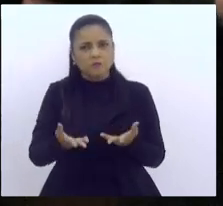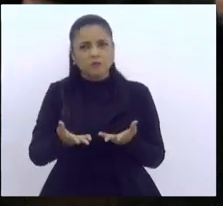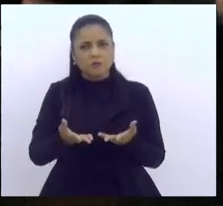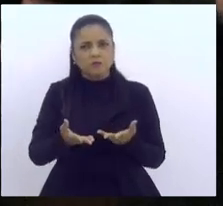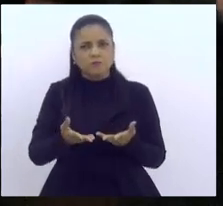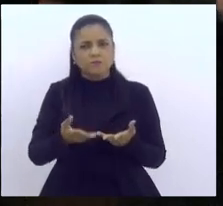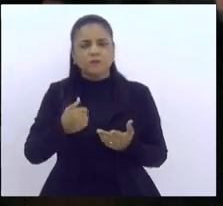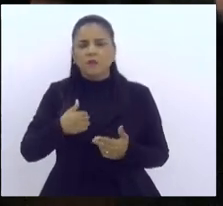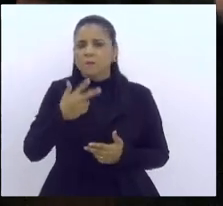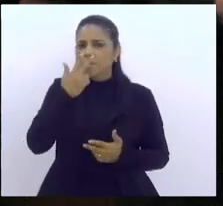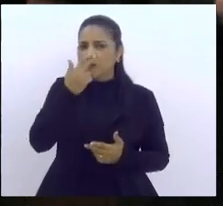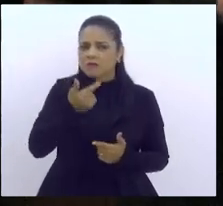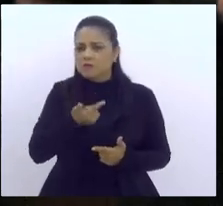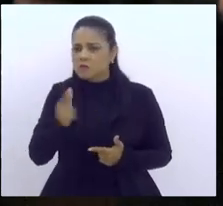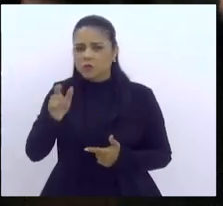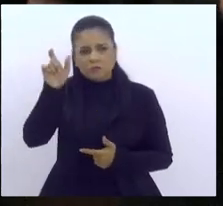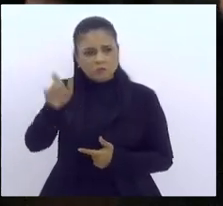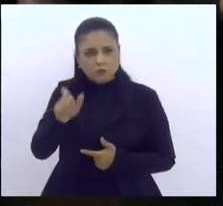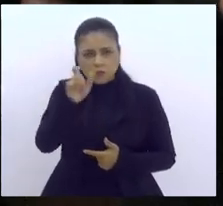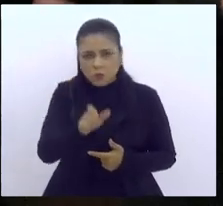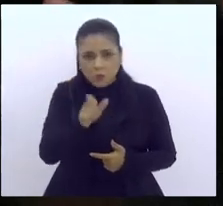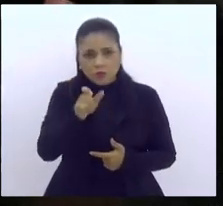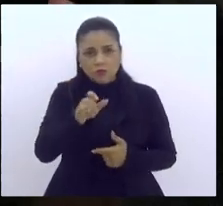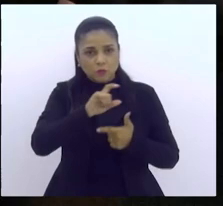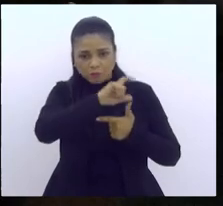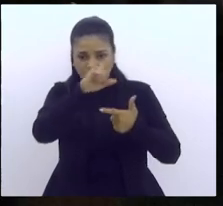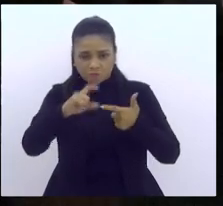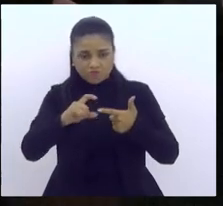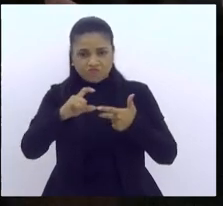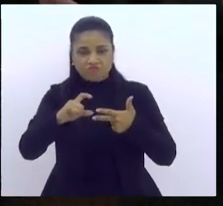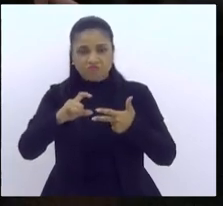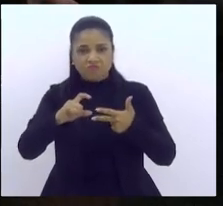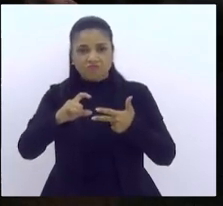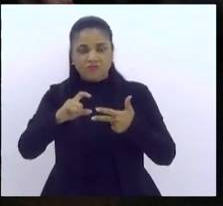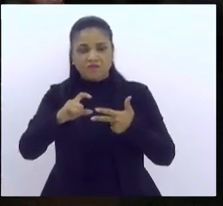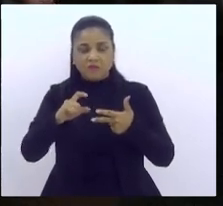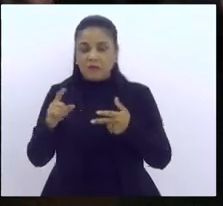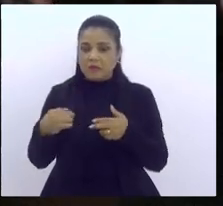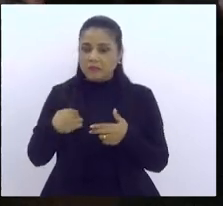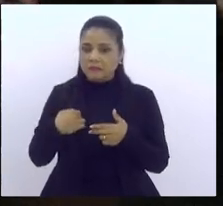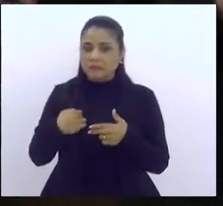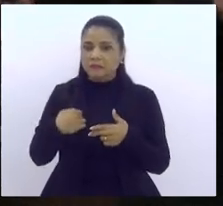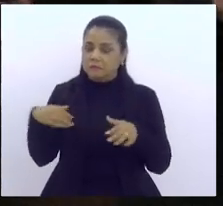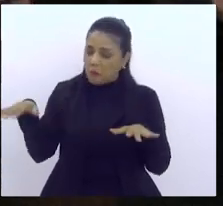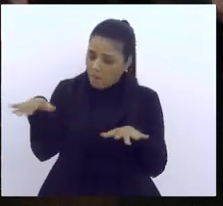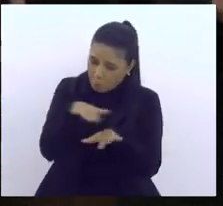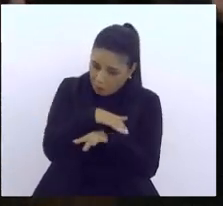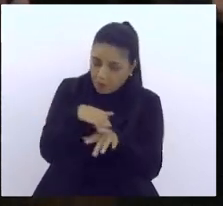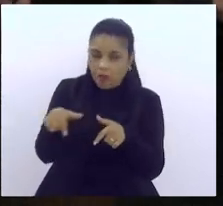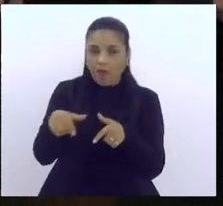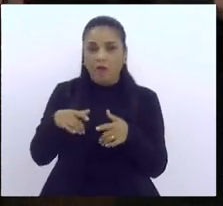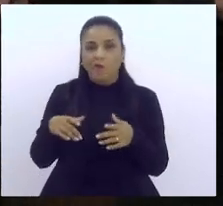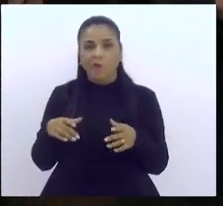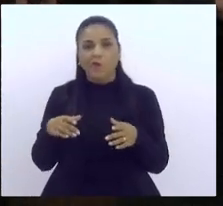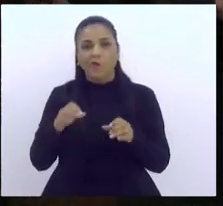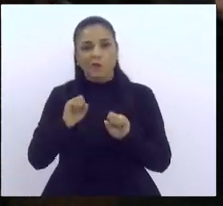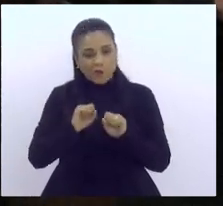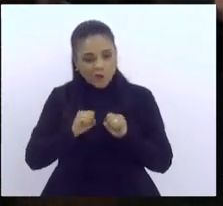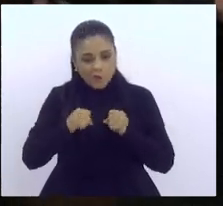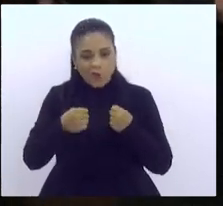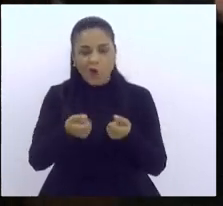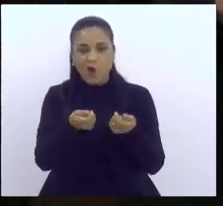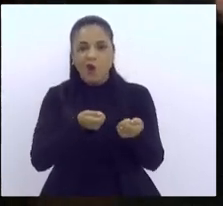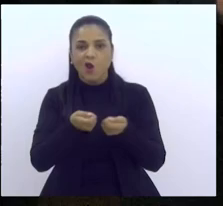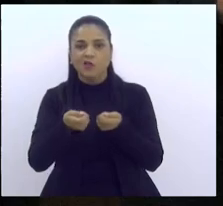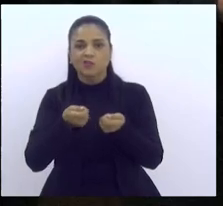muitas vezes que outras figuras do Poder Executivo acabam ficando reféns desse grupo que domina a segurança pública do Rio de Janeiro e